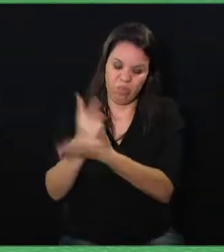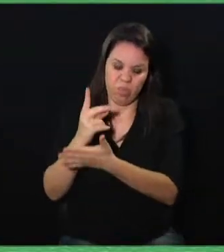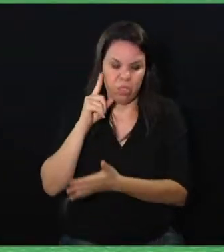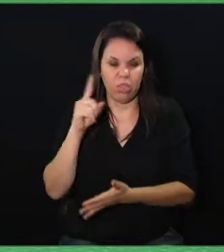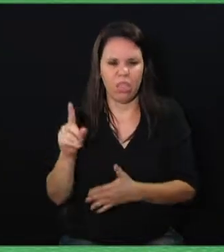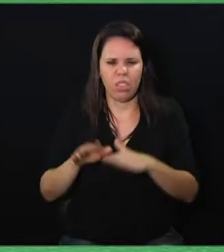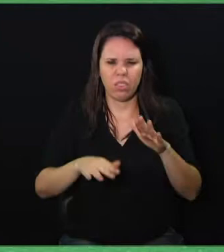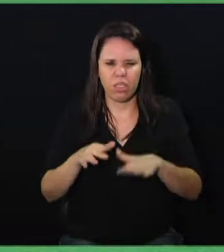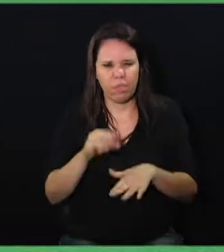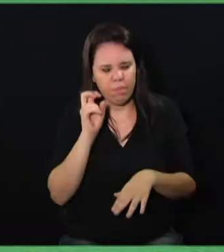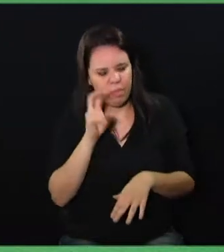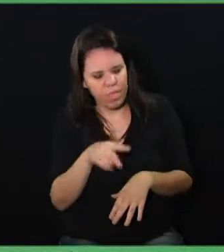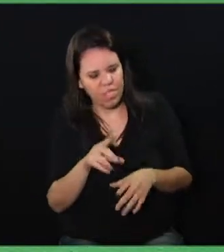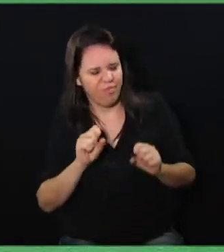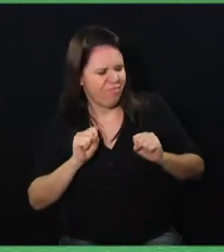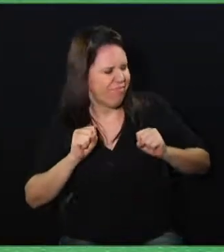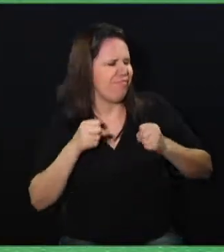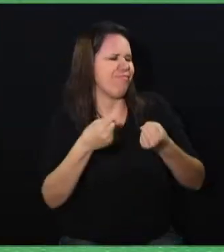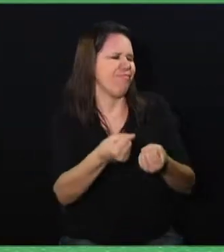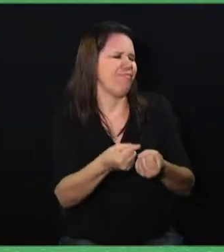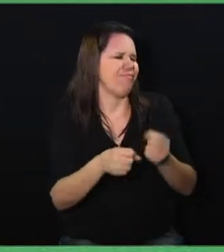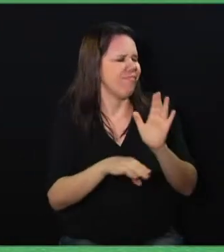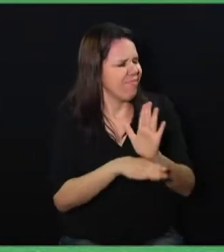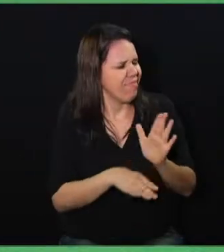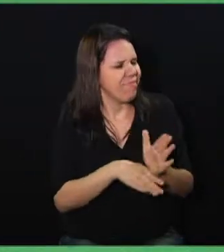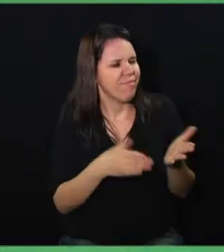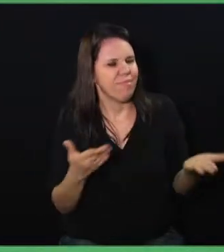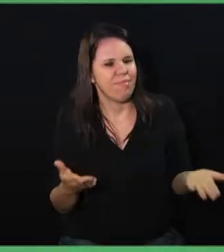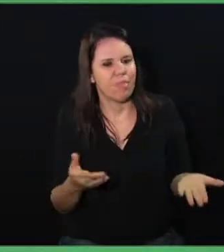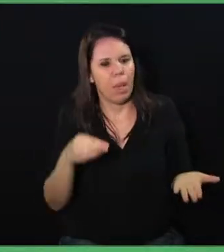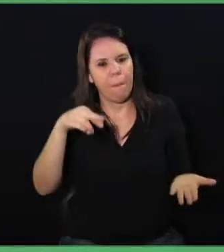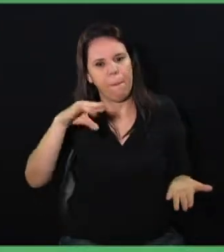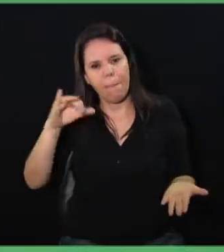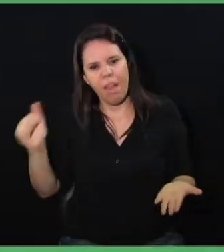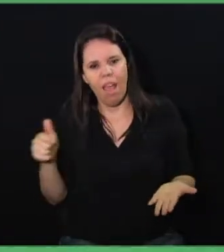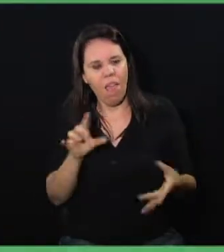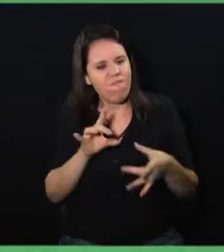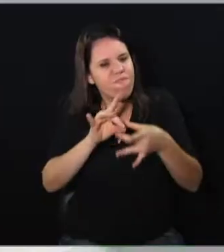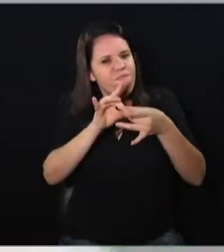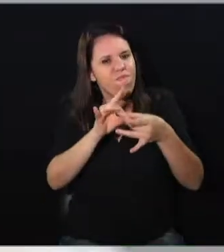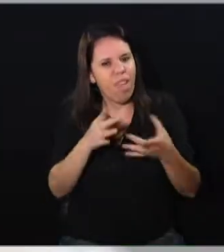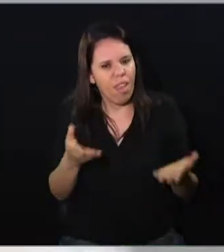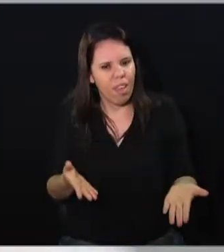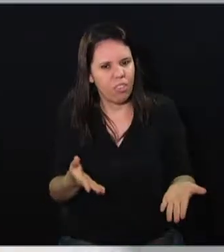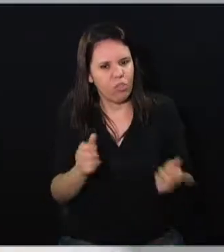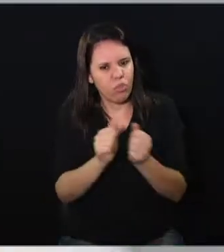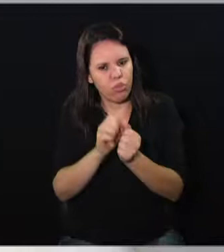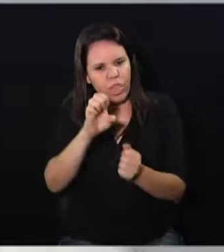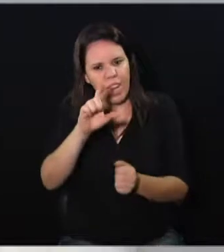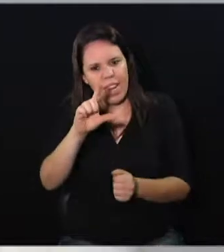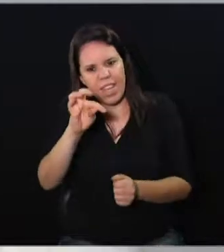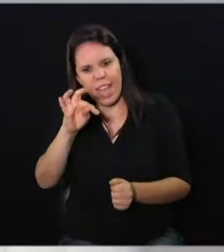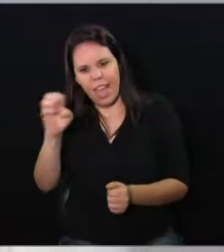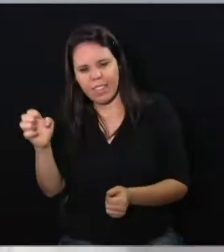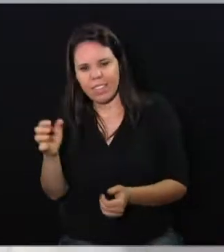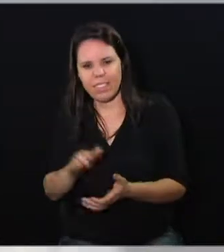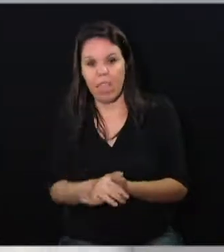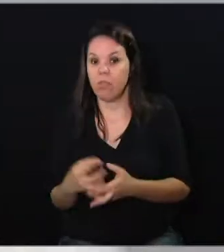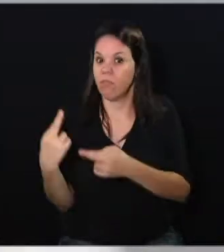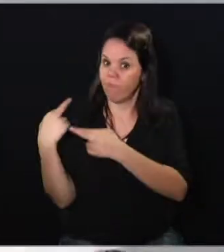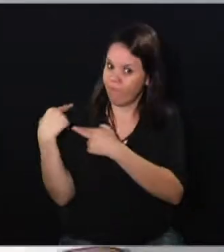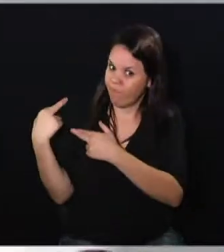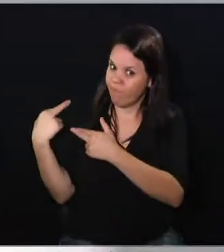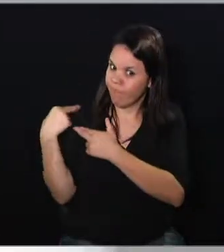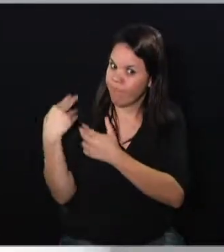dificuldades, o esforço compensa. A Maria é um grude com a Eliette. Nós temos uma responsabilidade muito